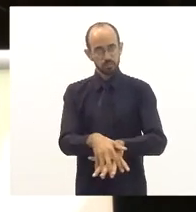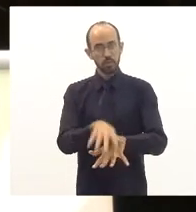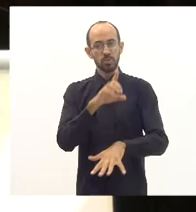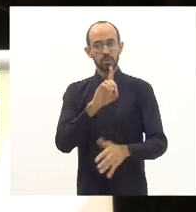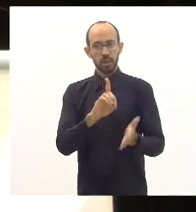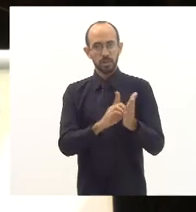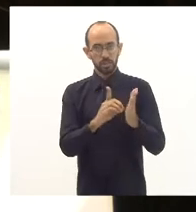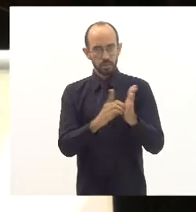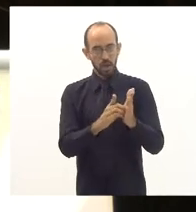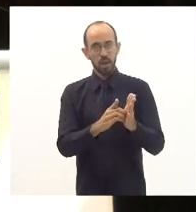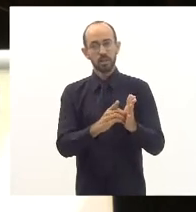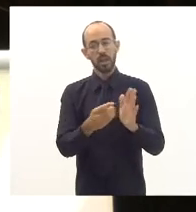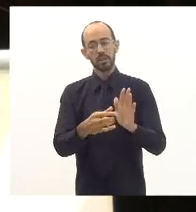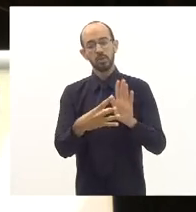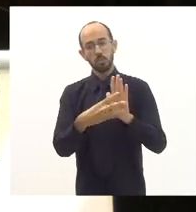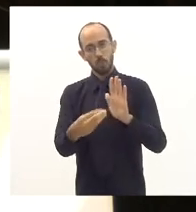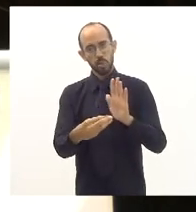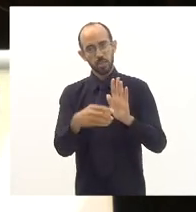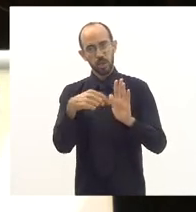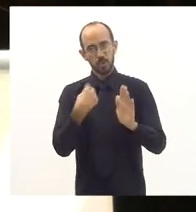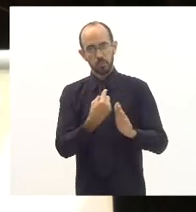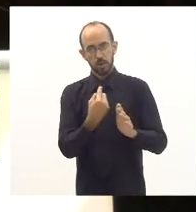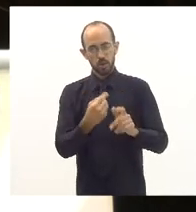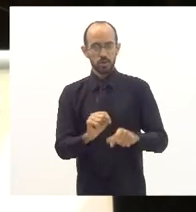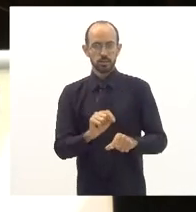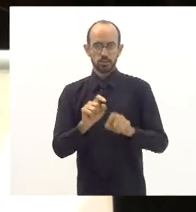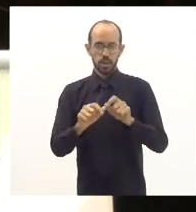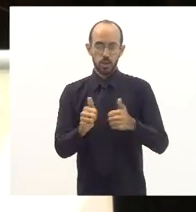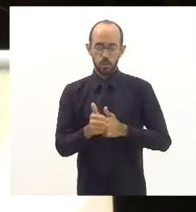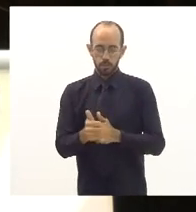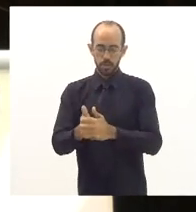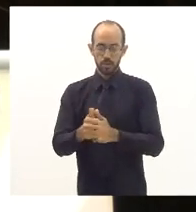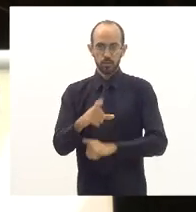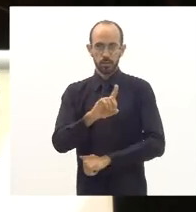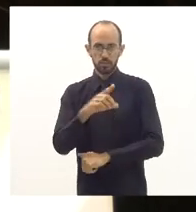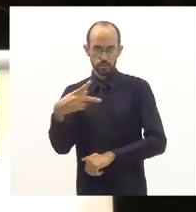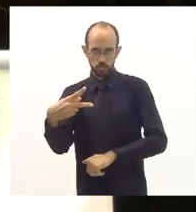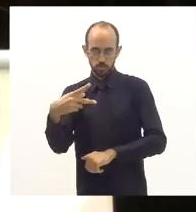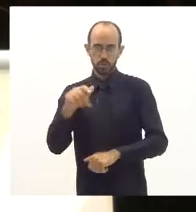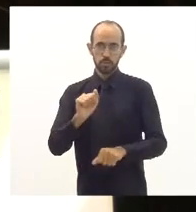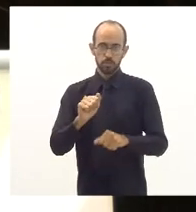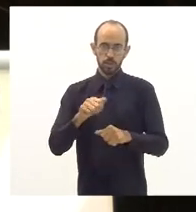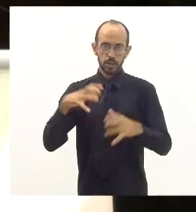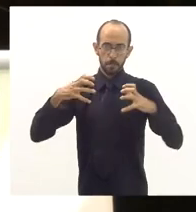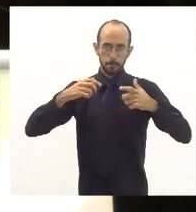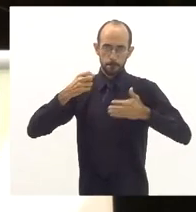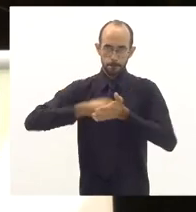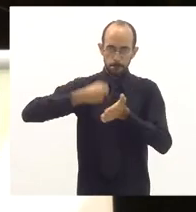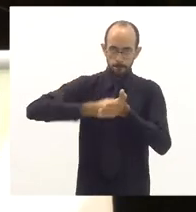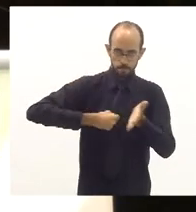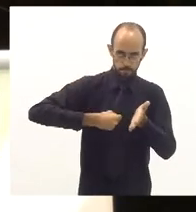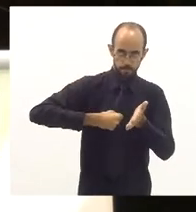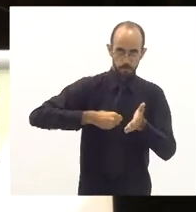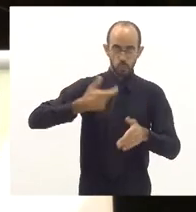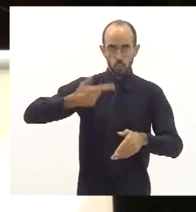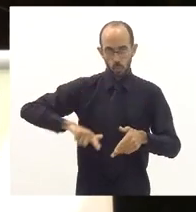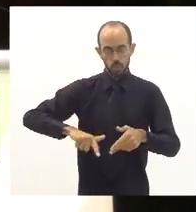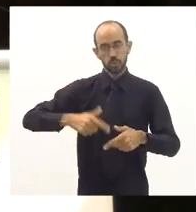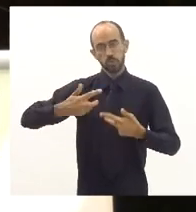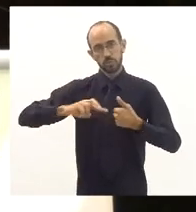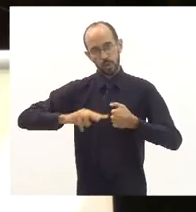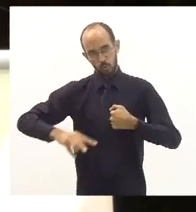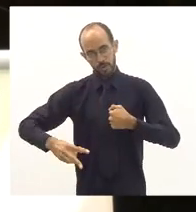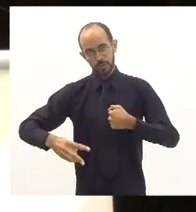do Rio de Janeiro está dando exemplo, está acompanhando o que a Defensoria está brigando. E a próxima consequência